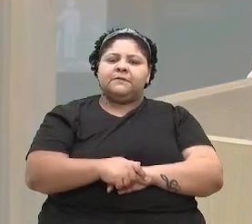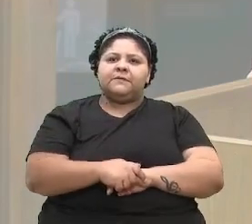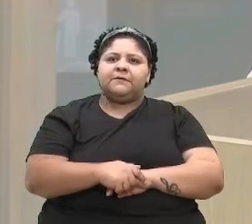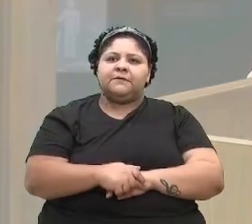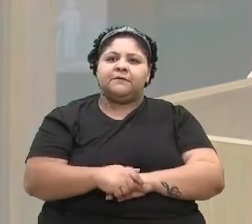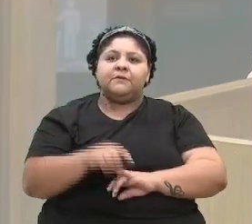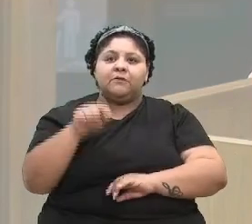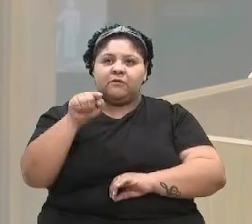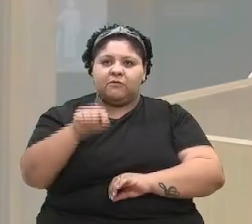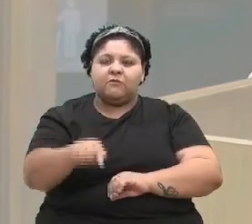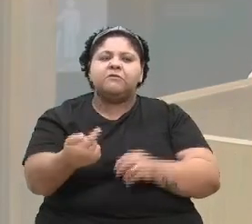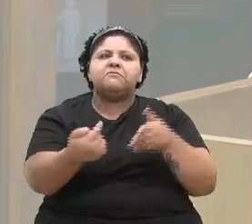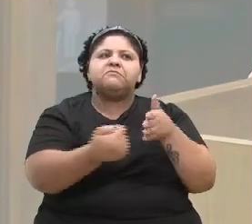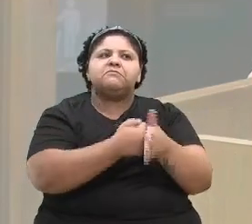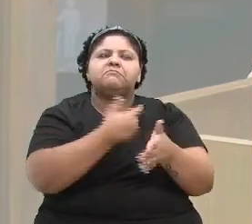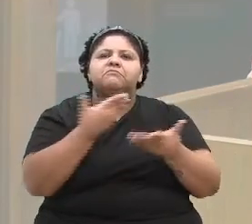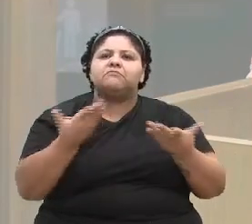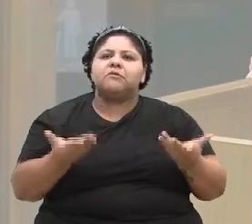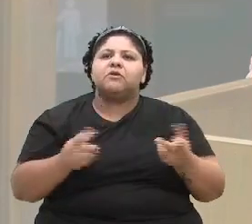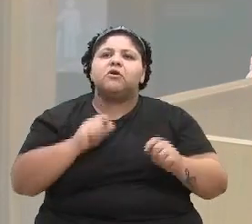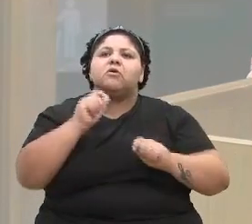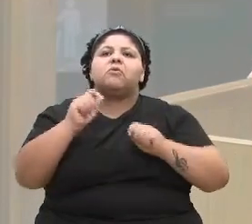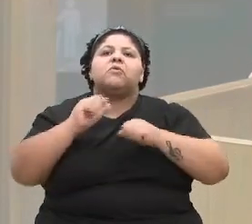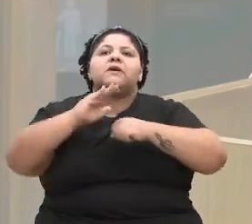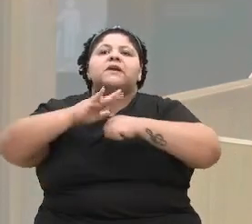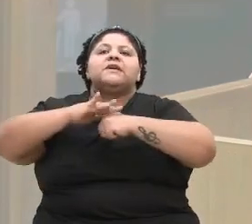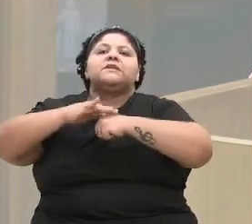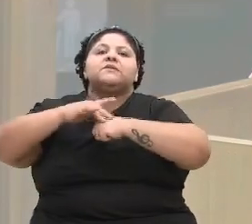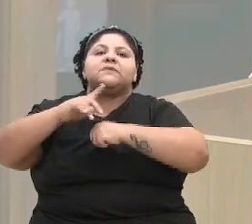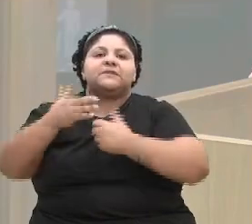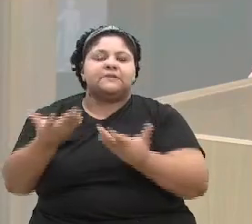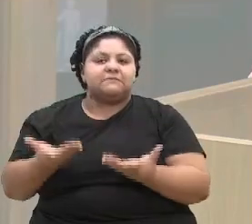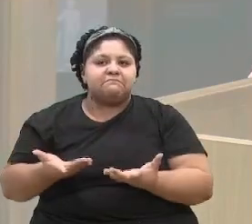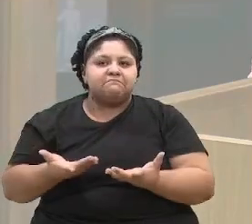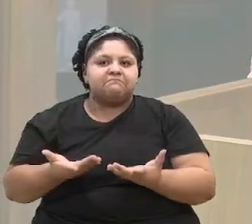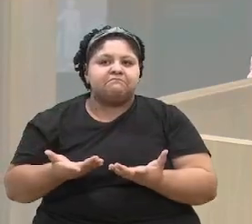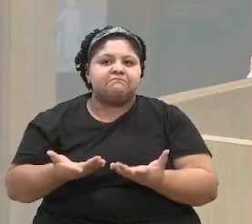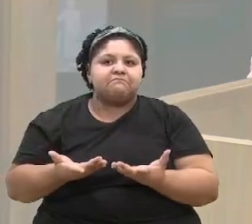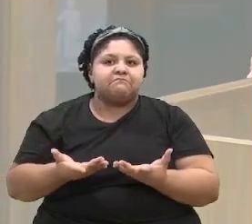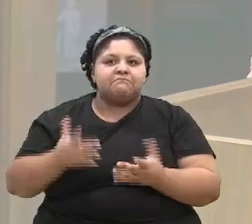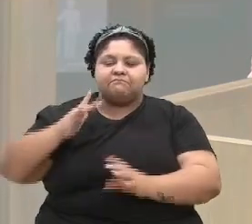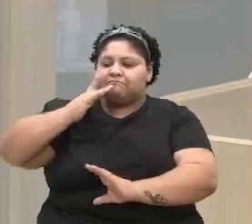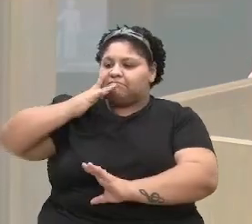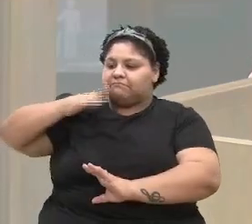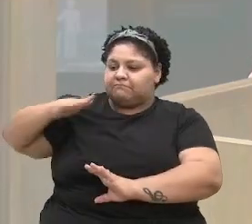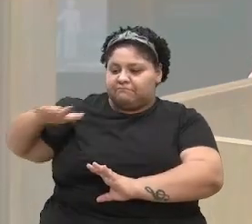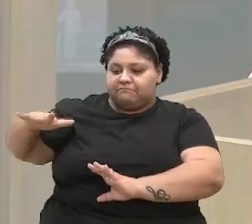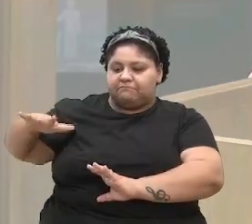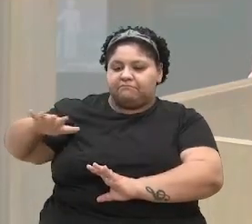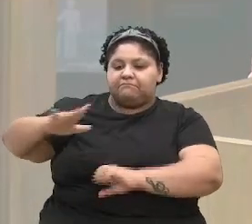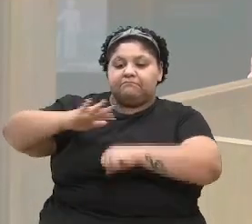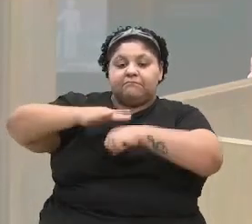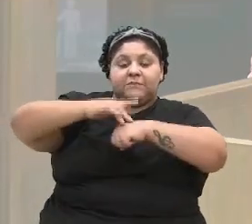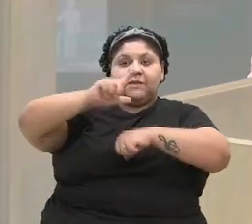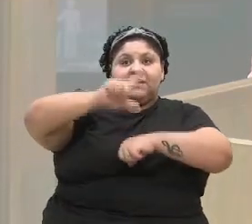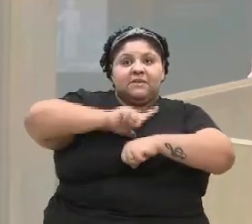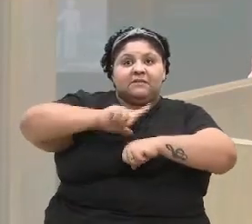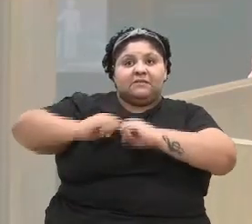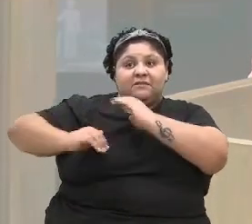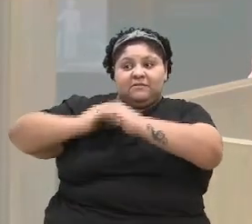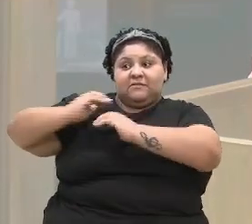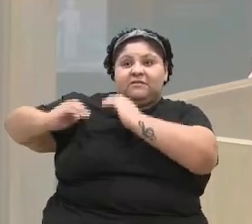Vocês devem estar se perguntando o que essa doença causa. As crianças com essa doença possuem um